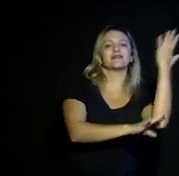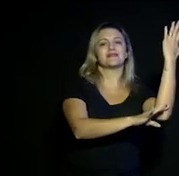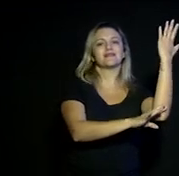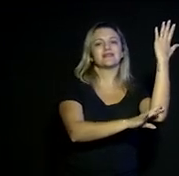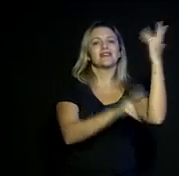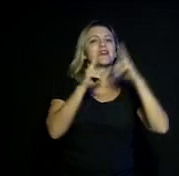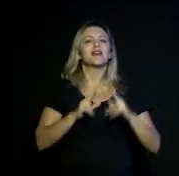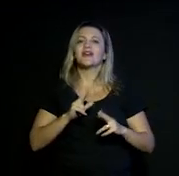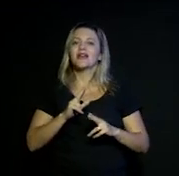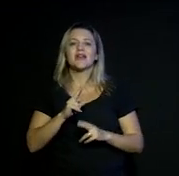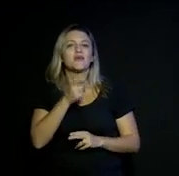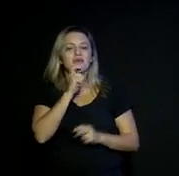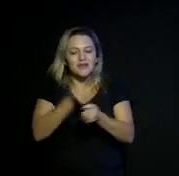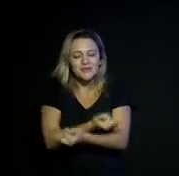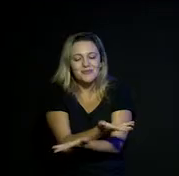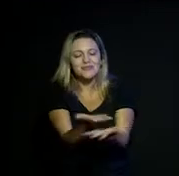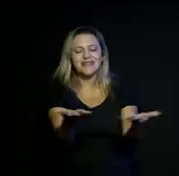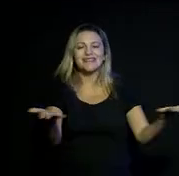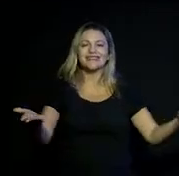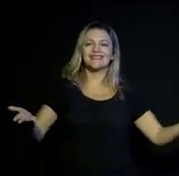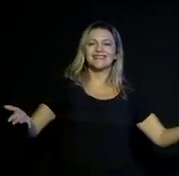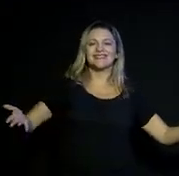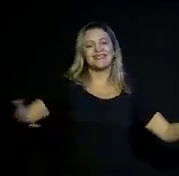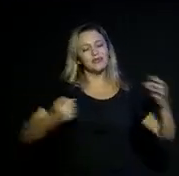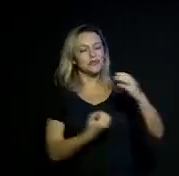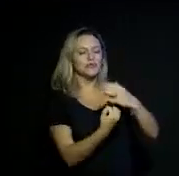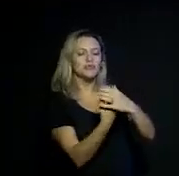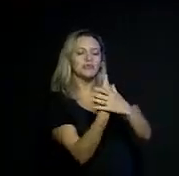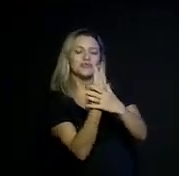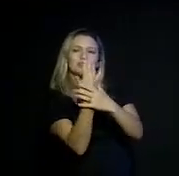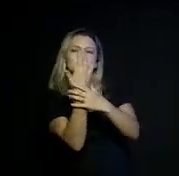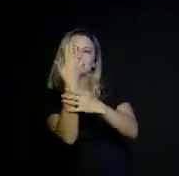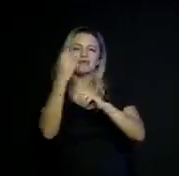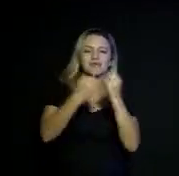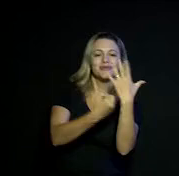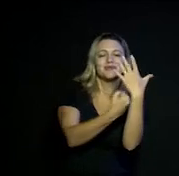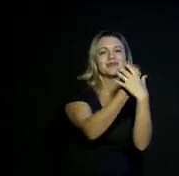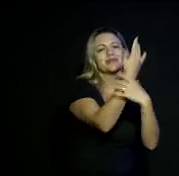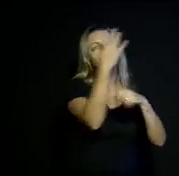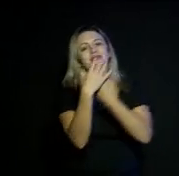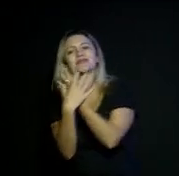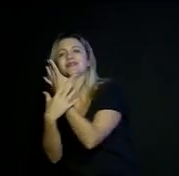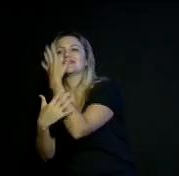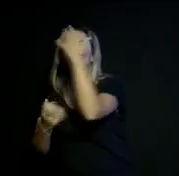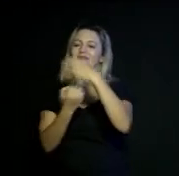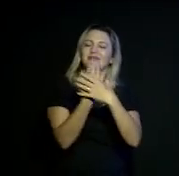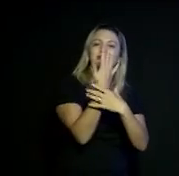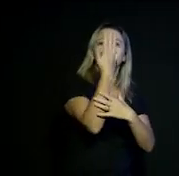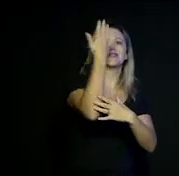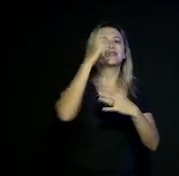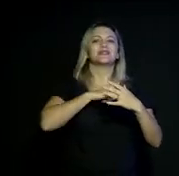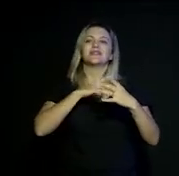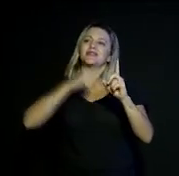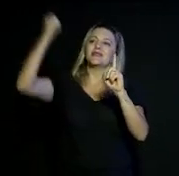diz, plantas, as plantas dizem presente e fazem o que tem que fazer. São a base da cadeia alimentar, fazem